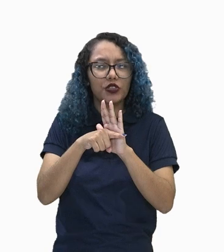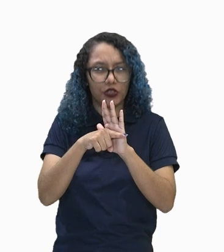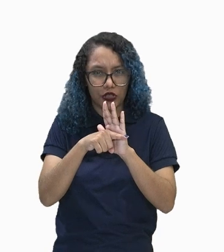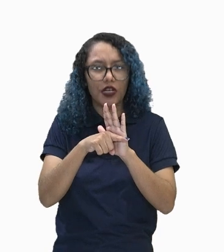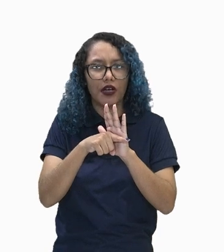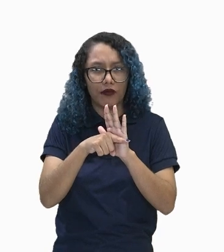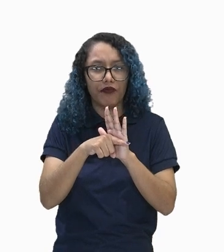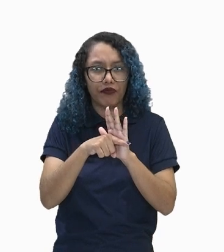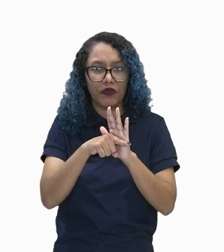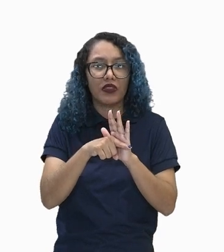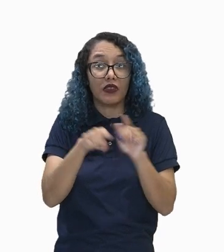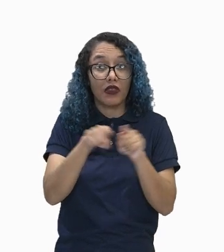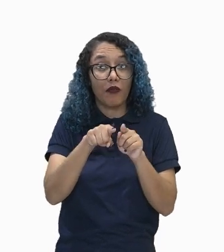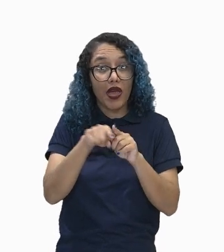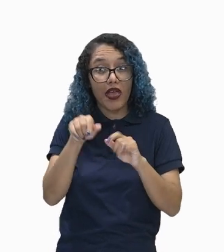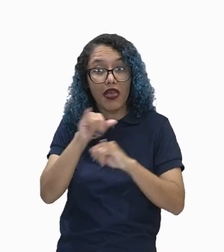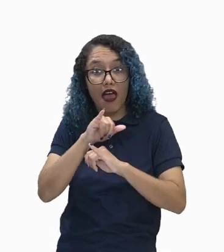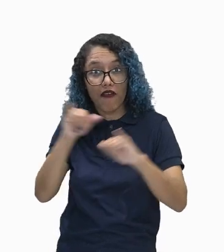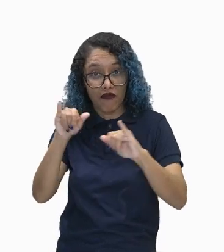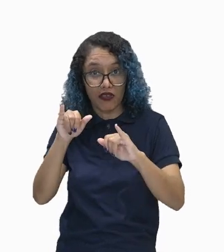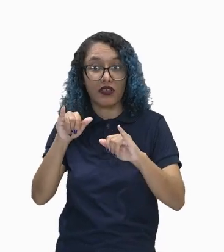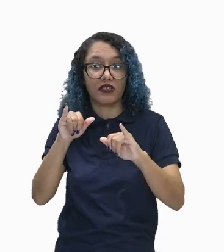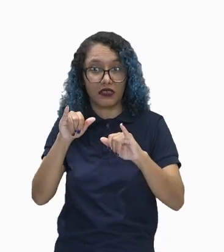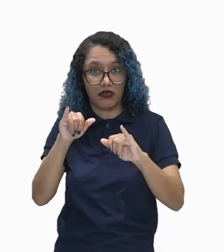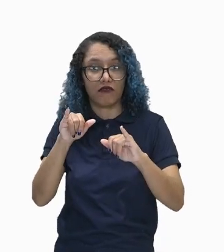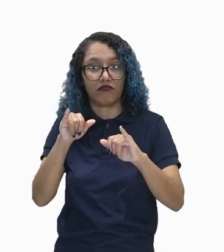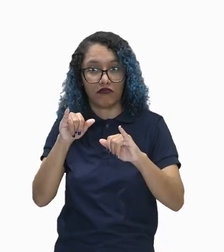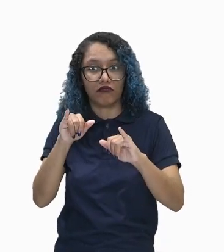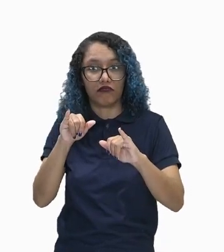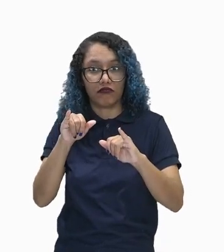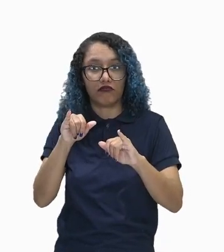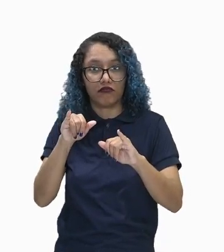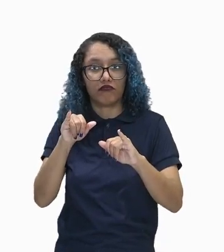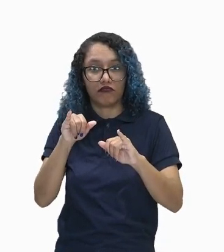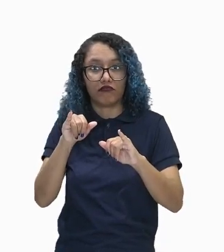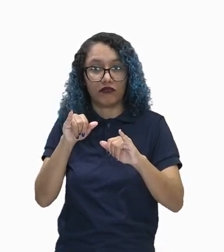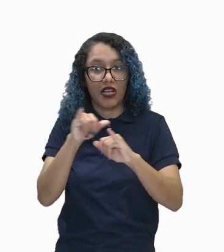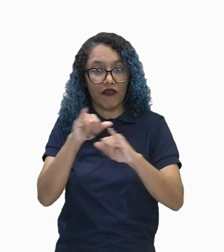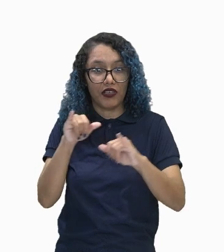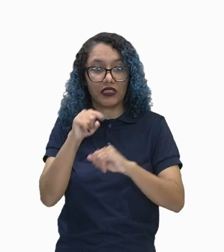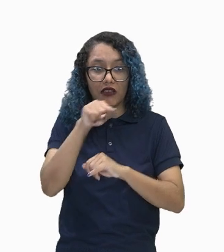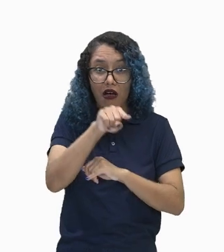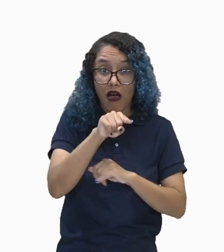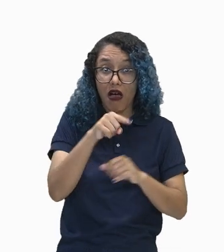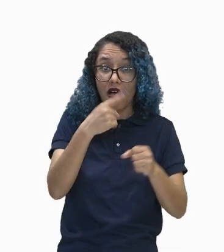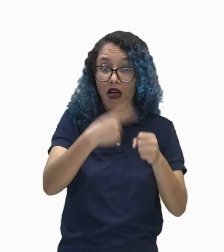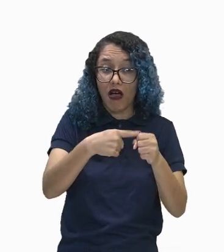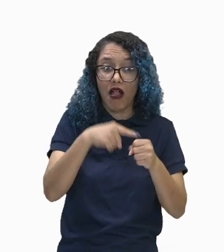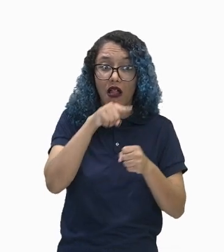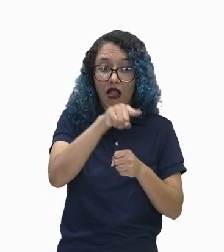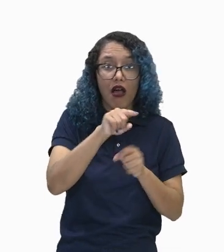faz a notificação, ou seja, né, sinalização de que naquela cidade